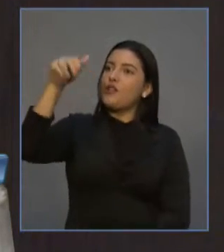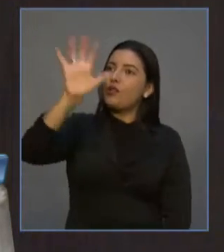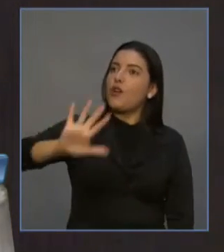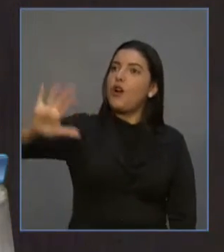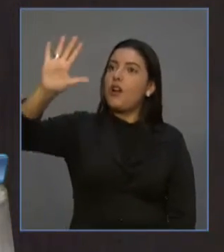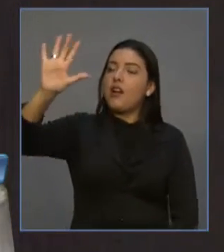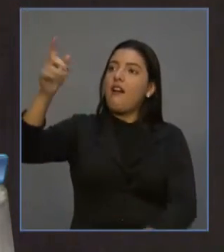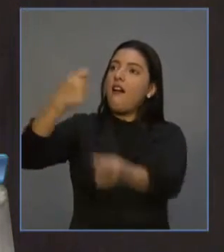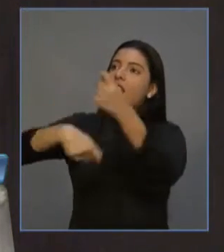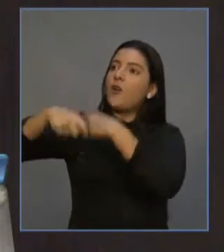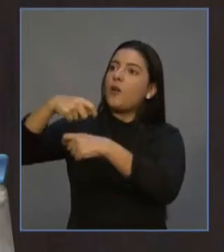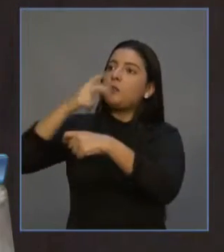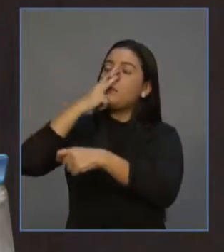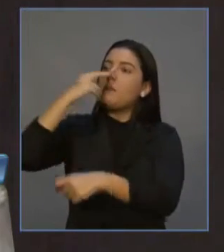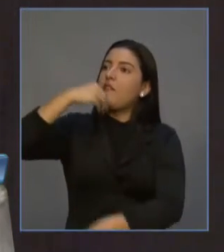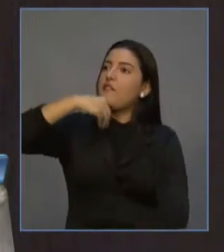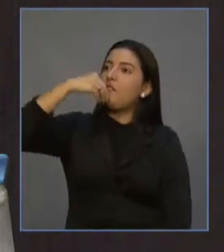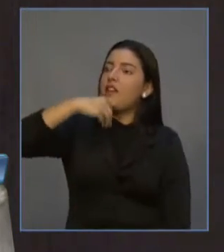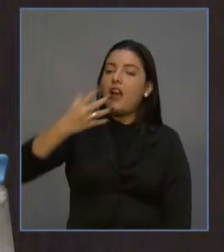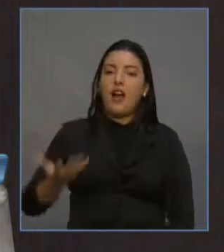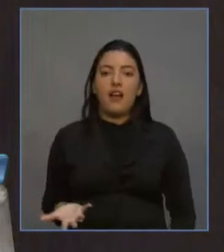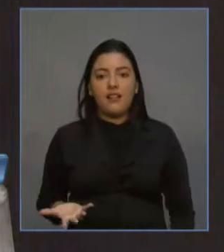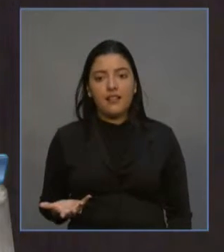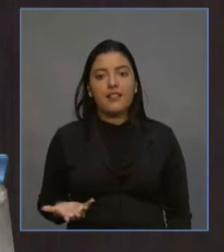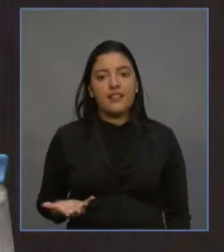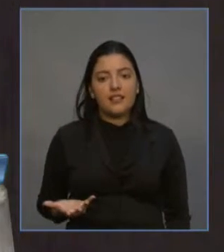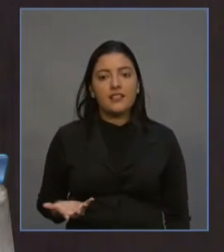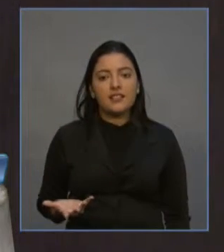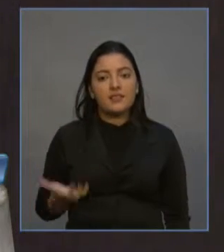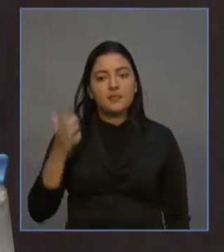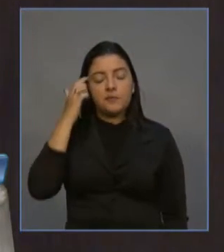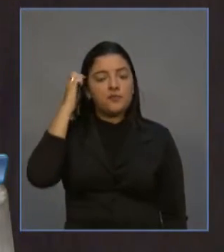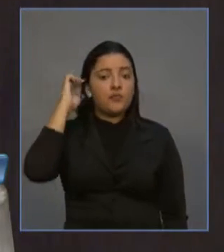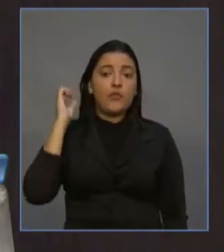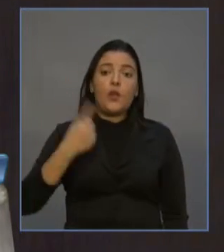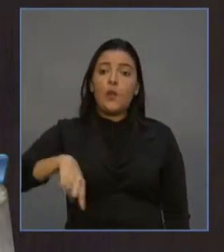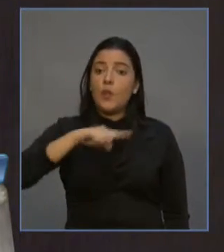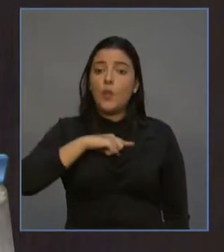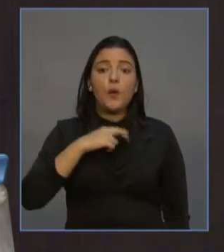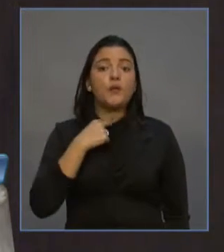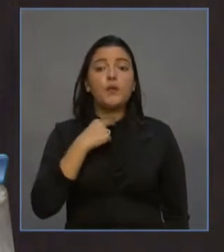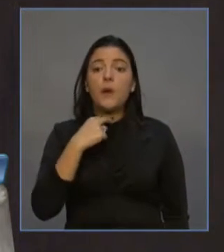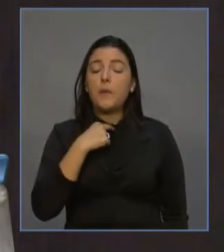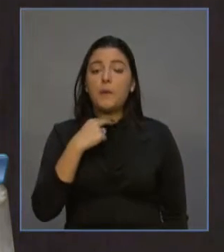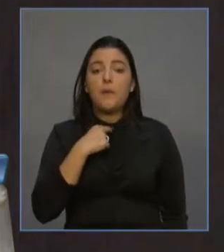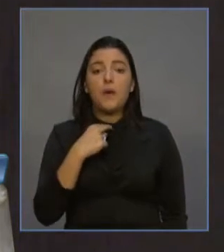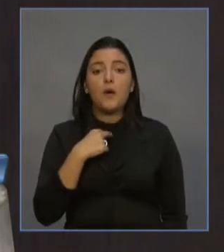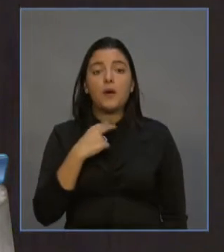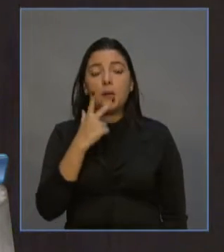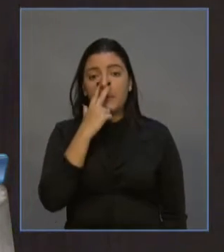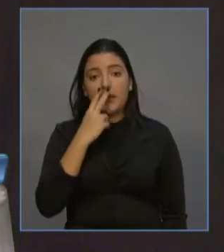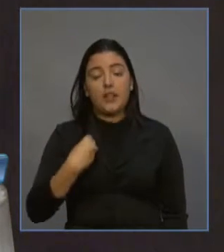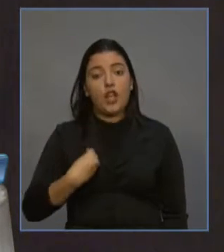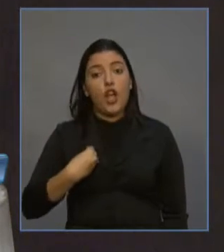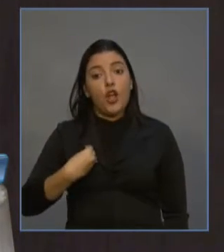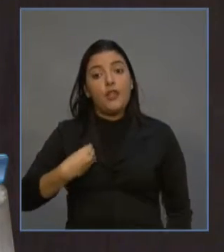tem a economia mais frágil da nossa nação. Nós não podemos, sobretudo na condição